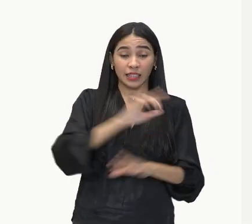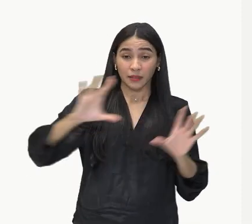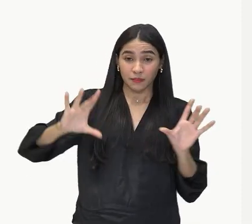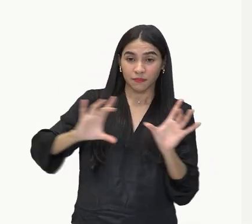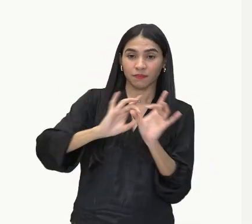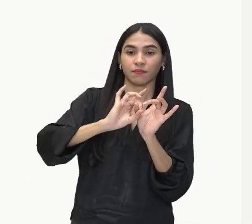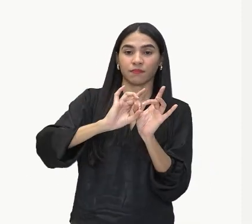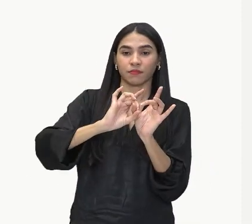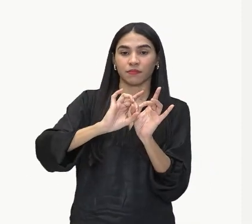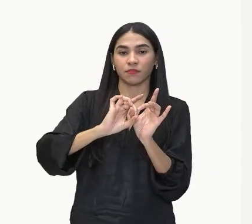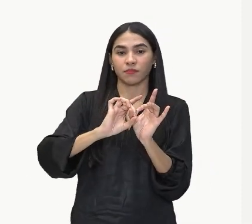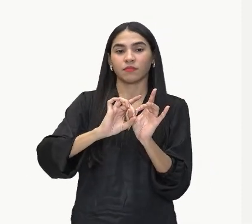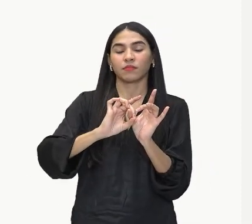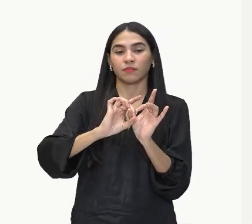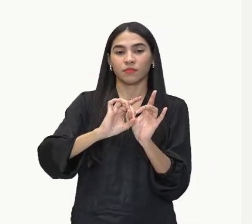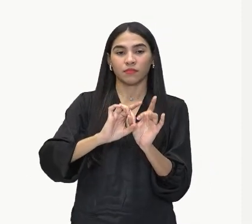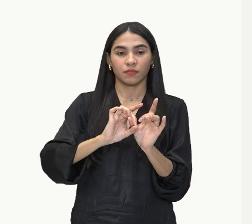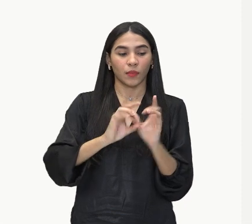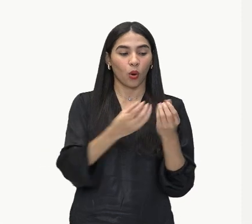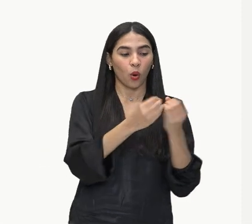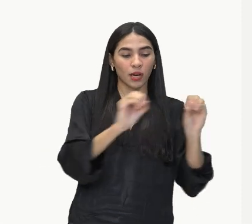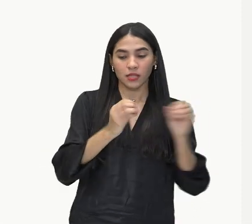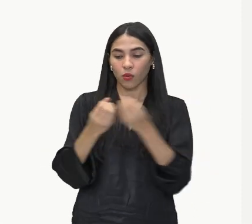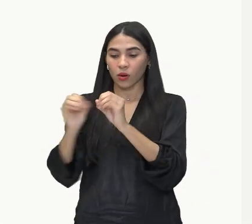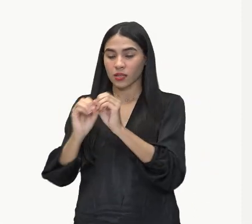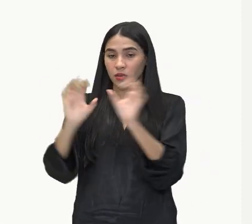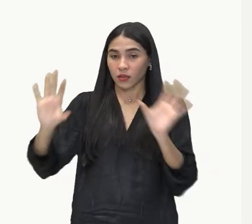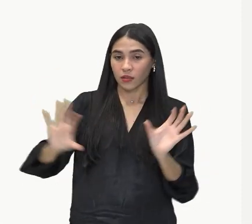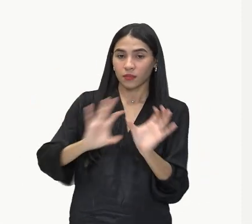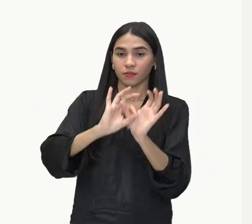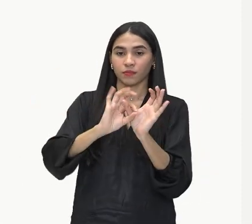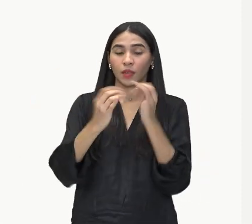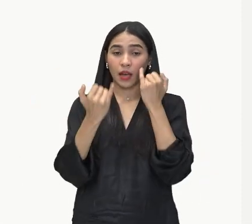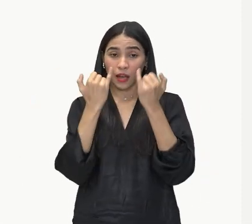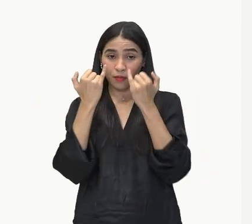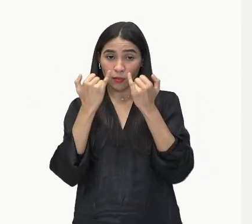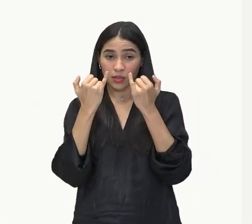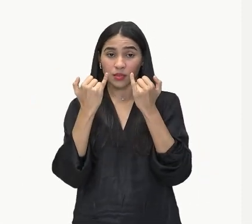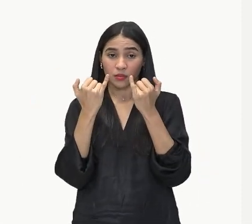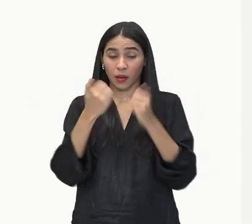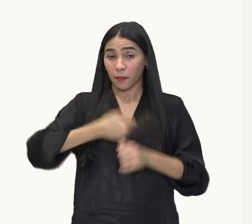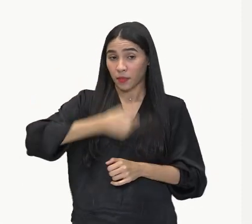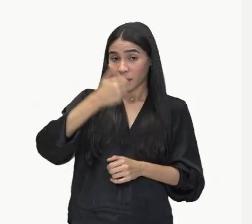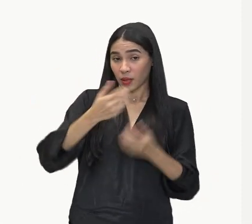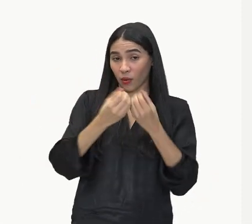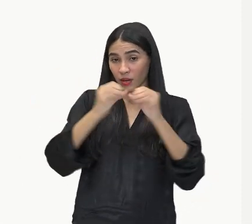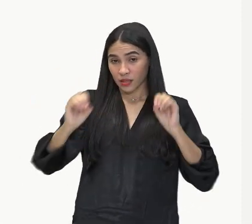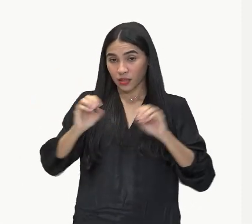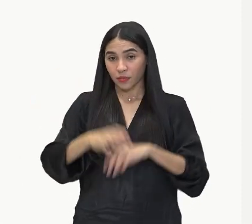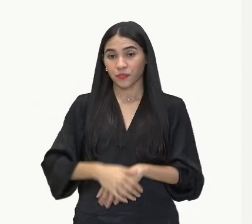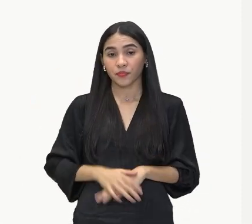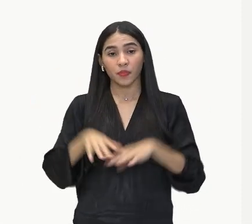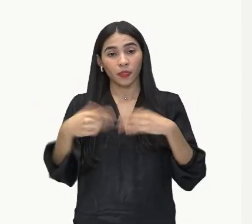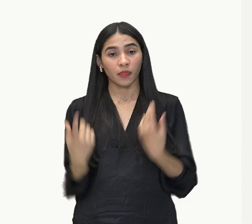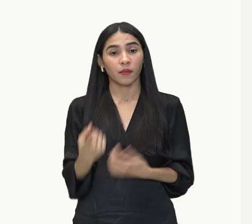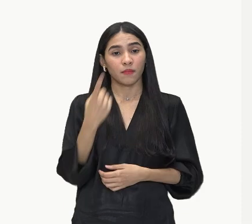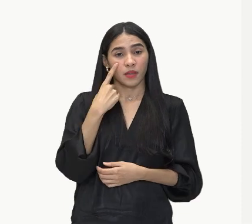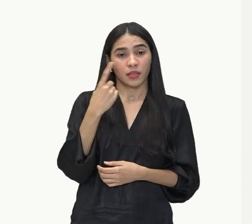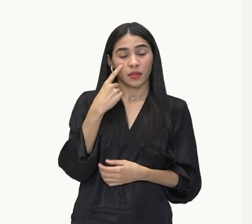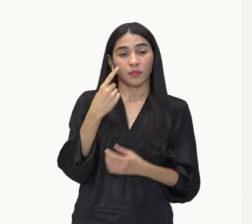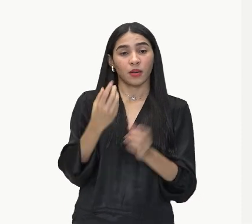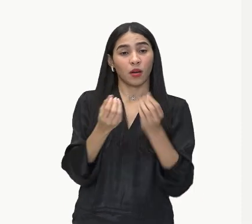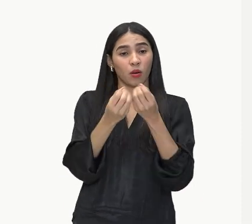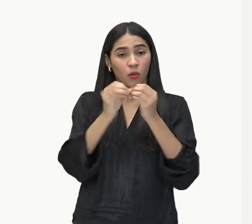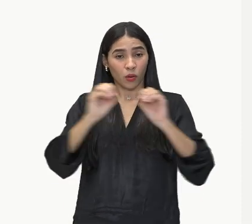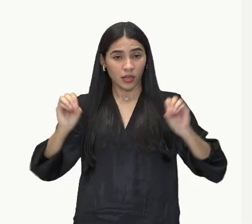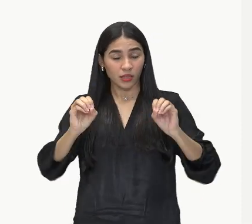segunda oração complementa, completa a informação da primeira oração. Então, observem que essas orações, elas